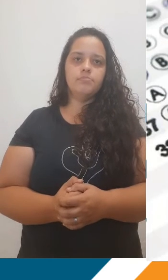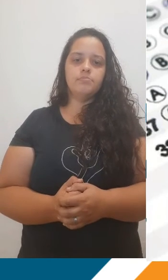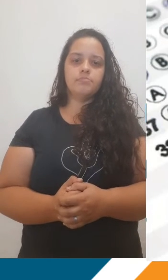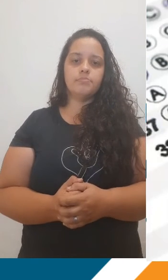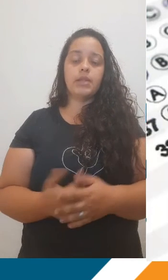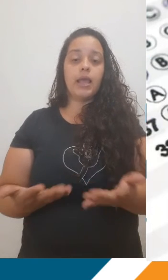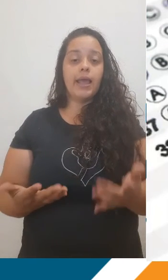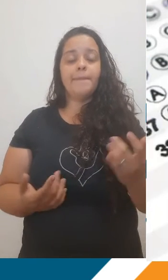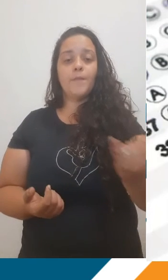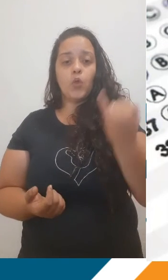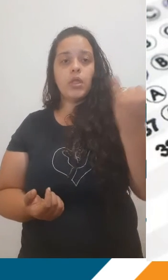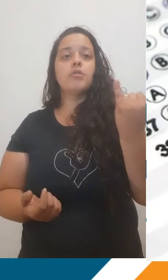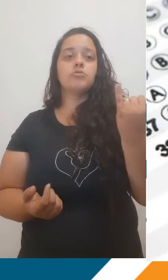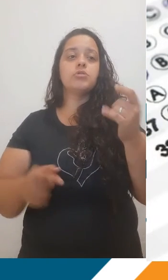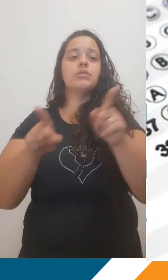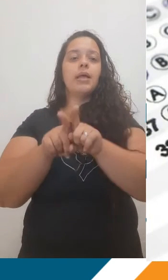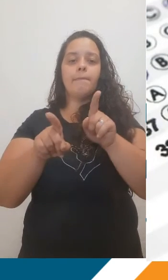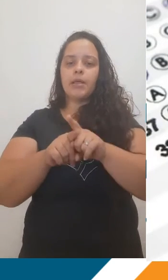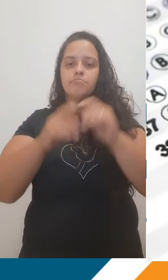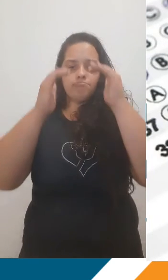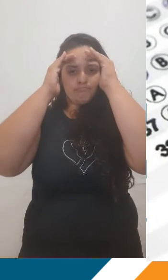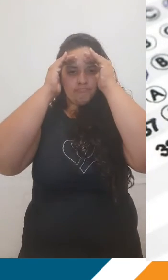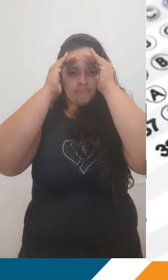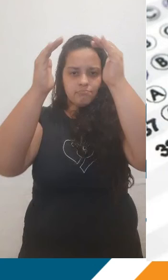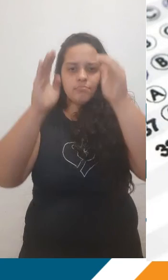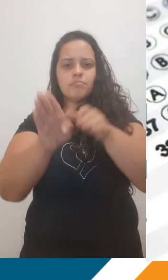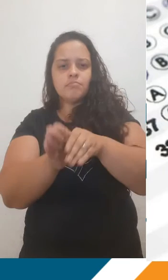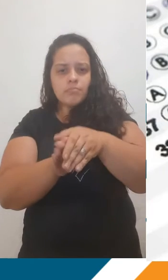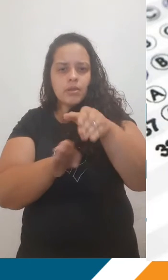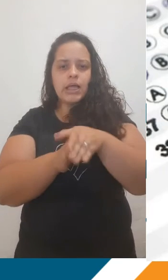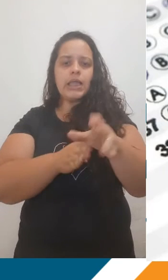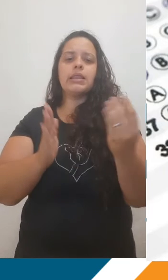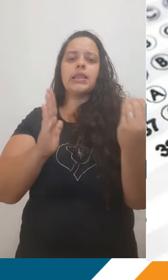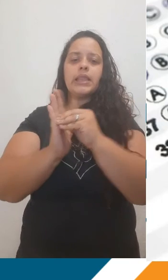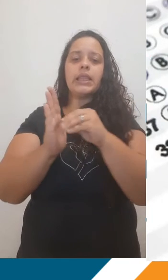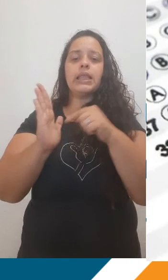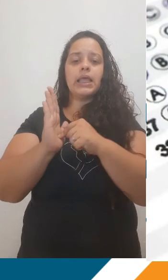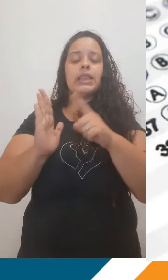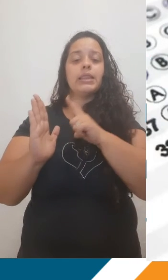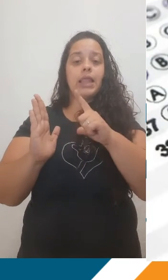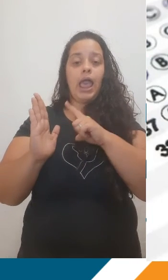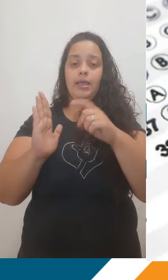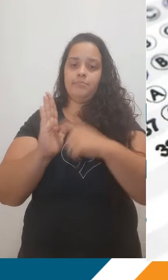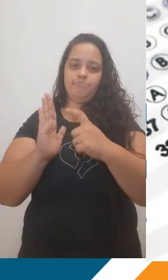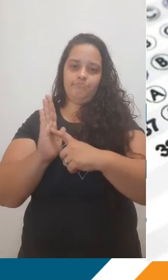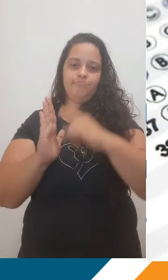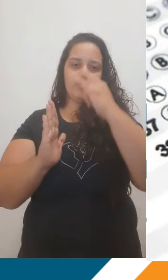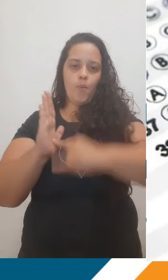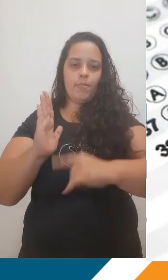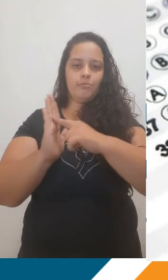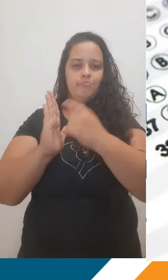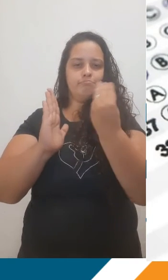E é importante seguir rigorosamente as instruções contidas no próprio cartão